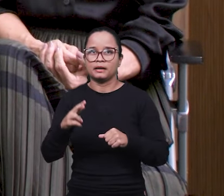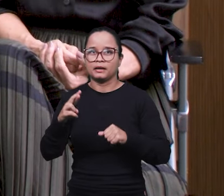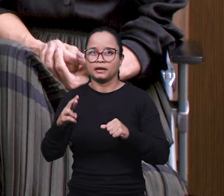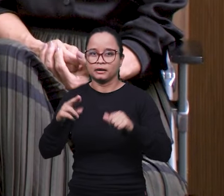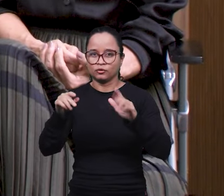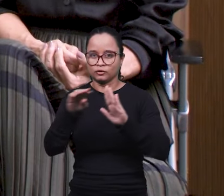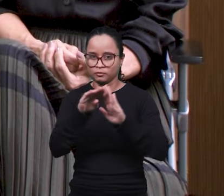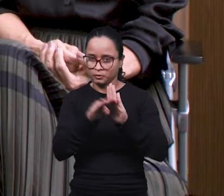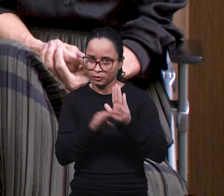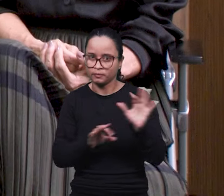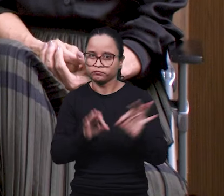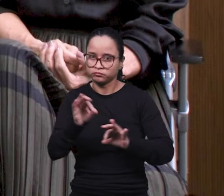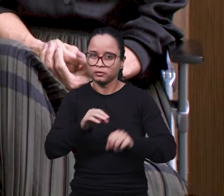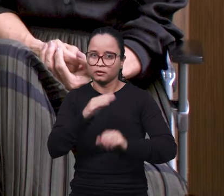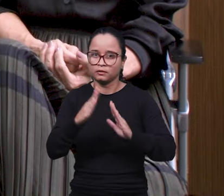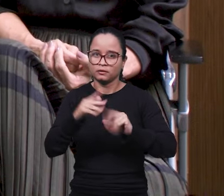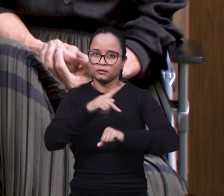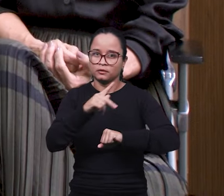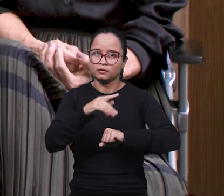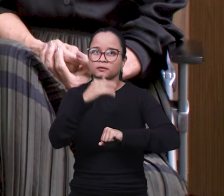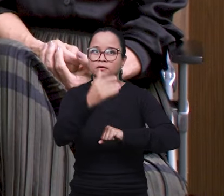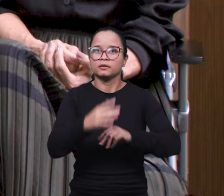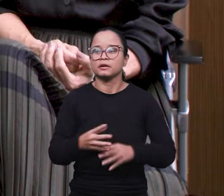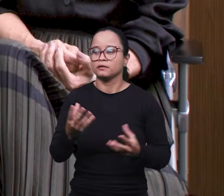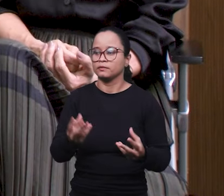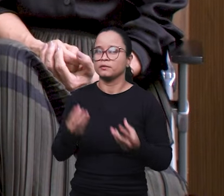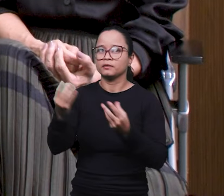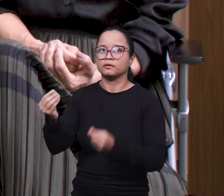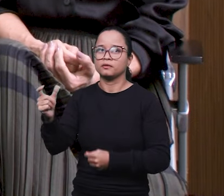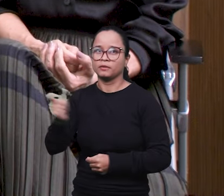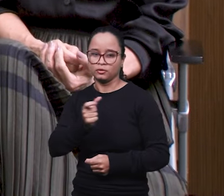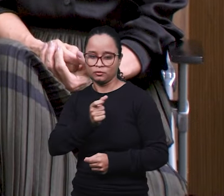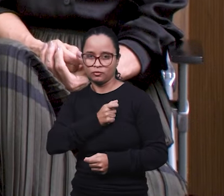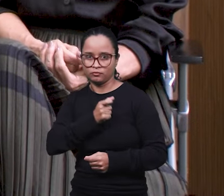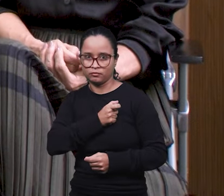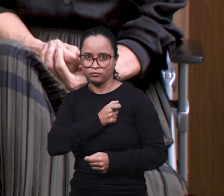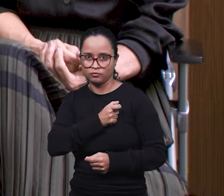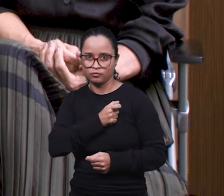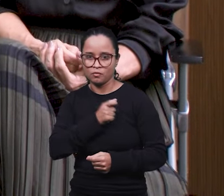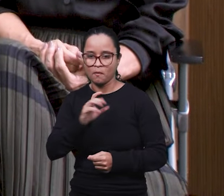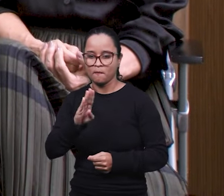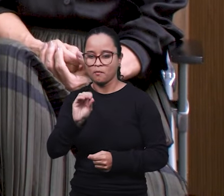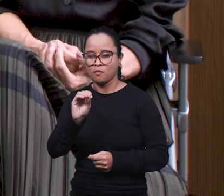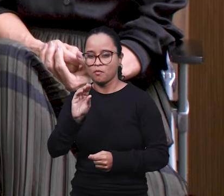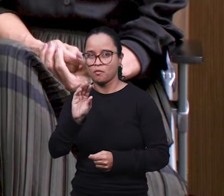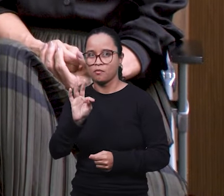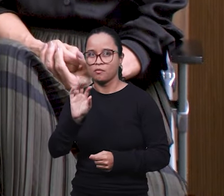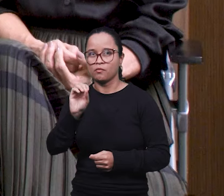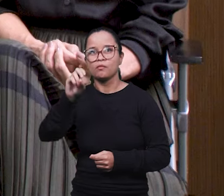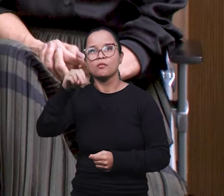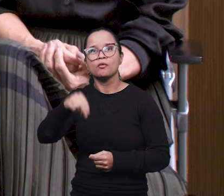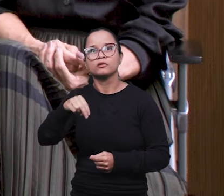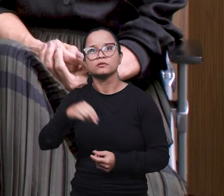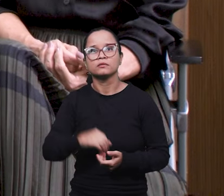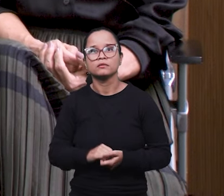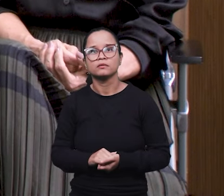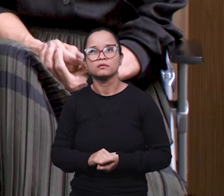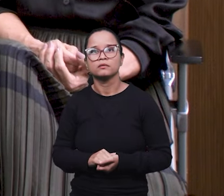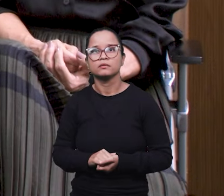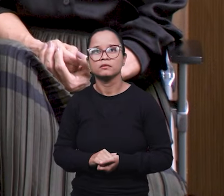clube dela e deu para ela um bottom de Student extend